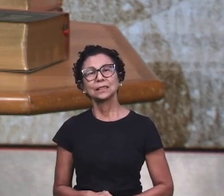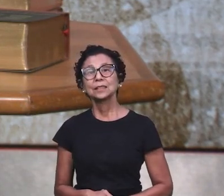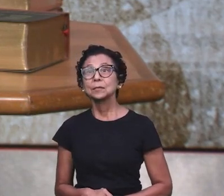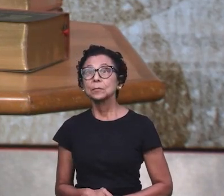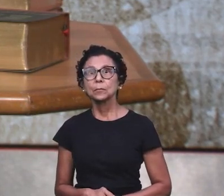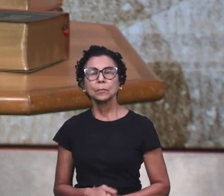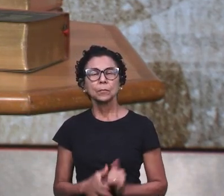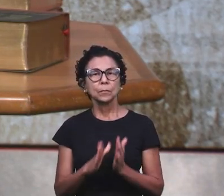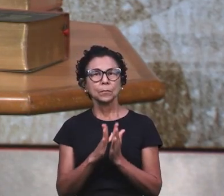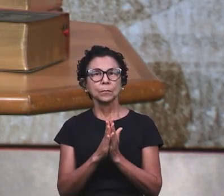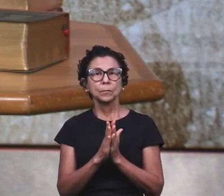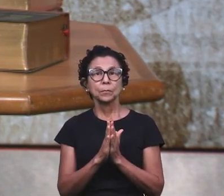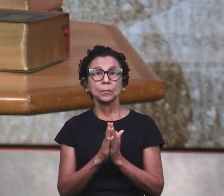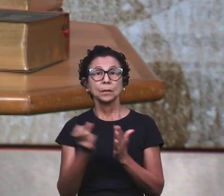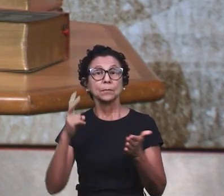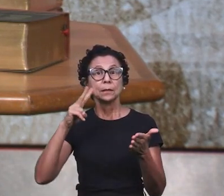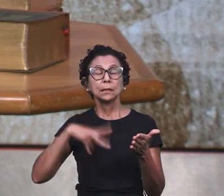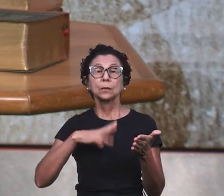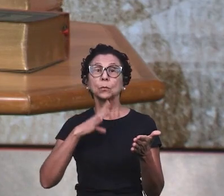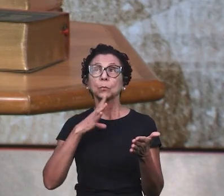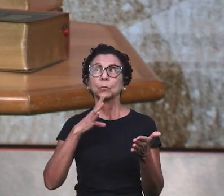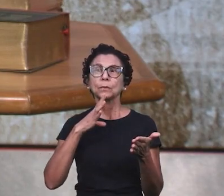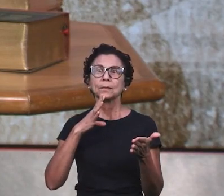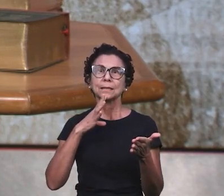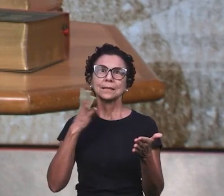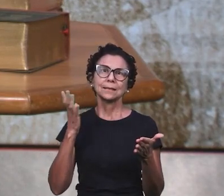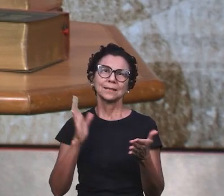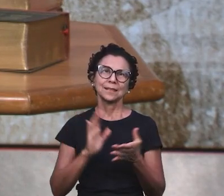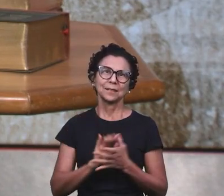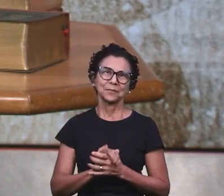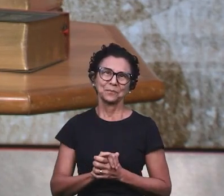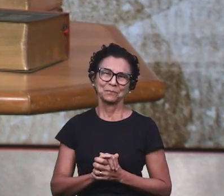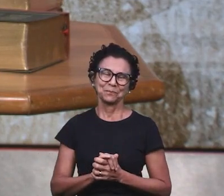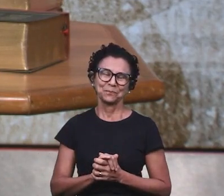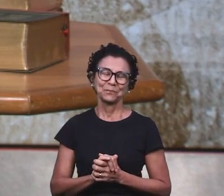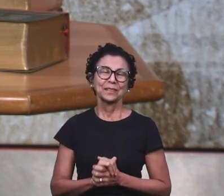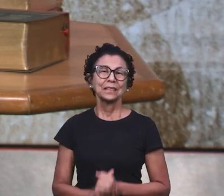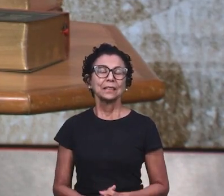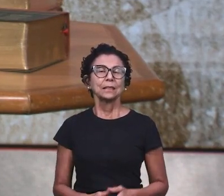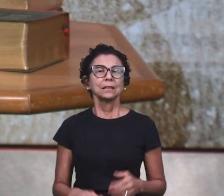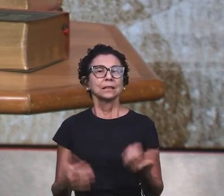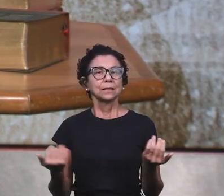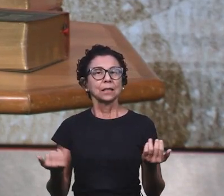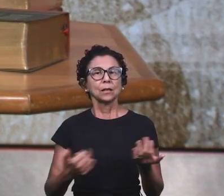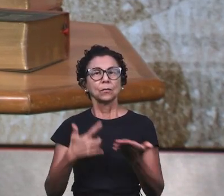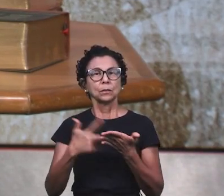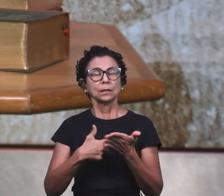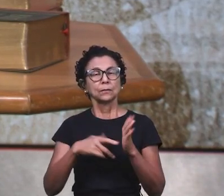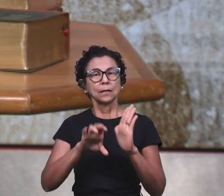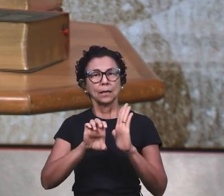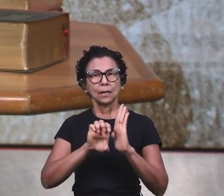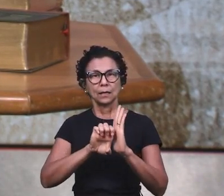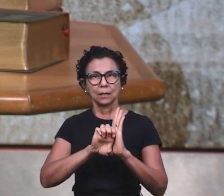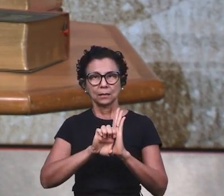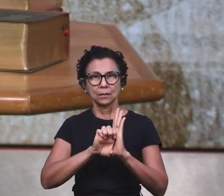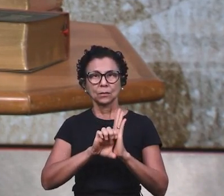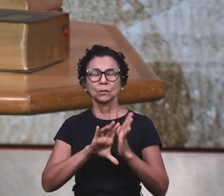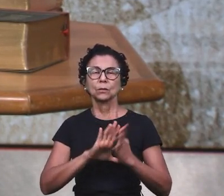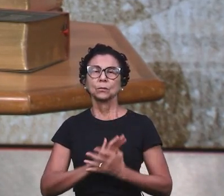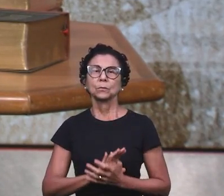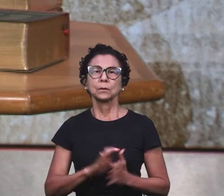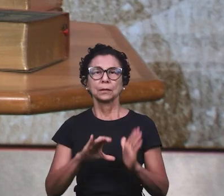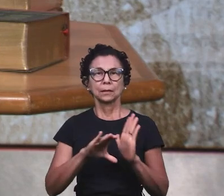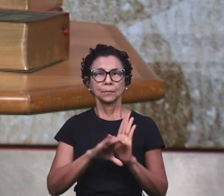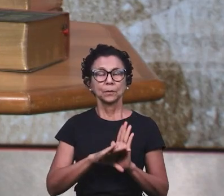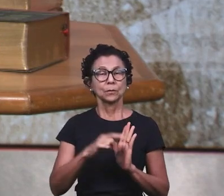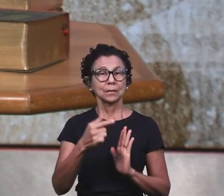ao conhecimento da palavra de Deus, à leitura da Bíblia. Nós estamos no livro do Êxodo, né? Estamos no